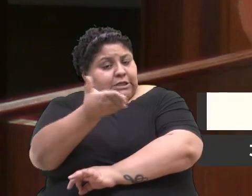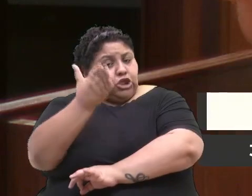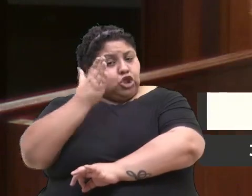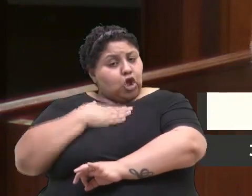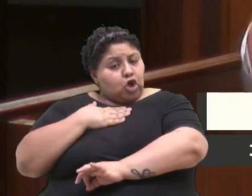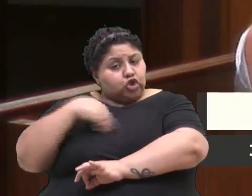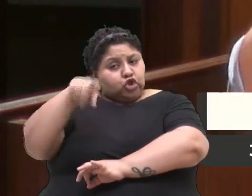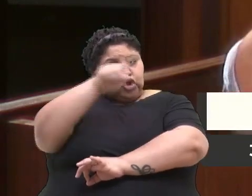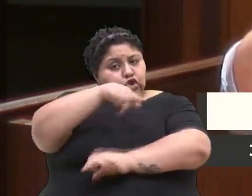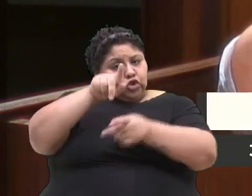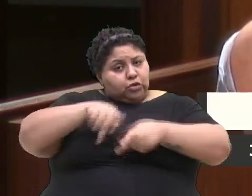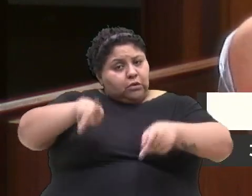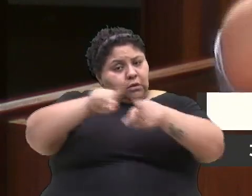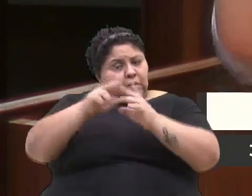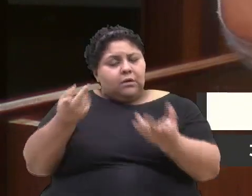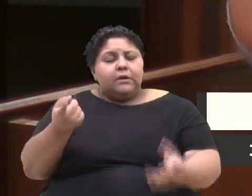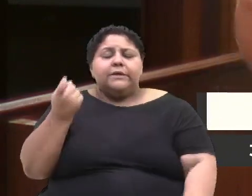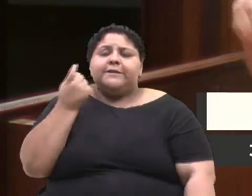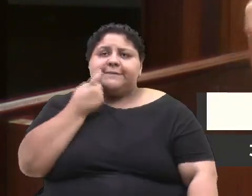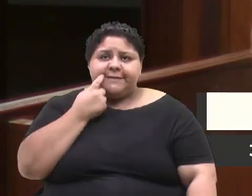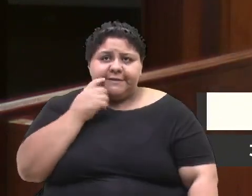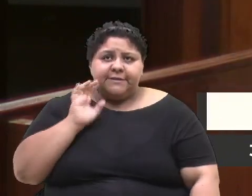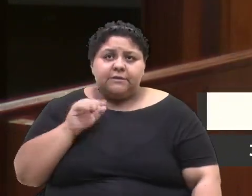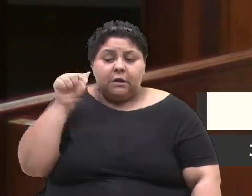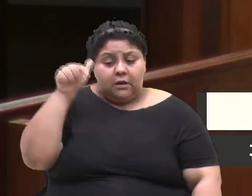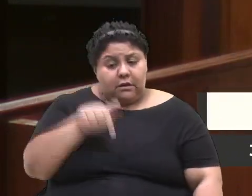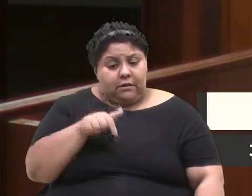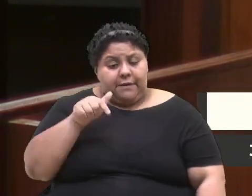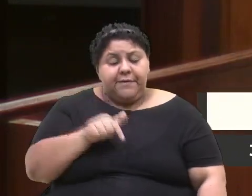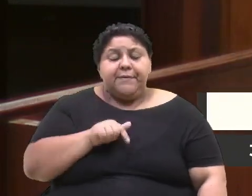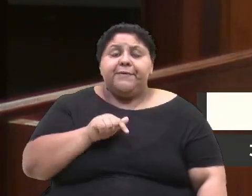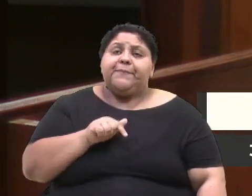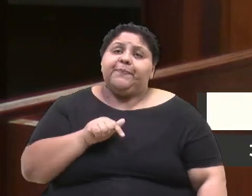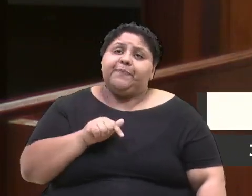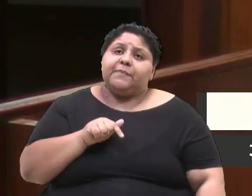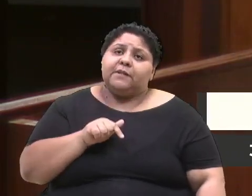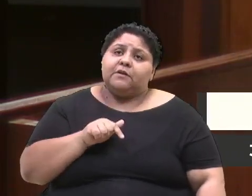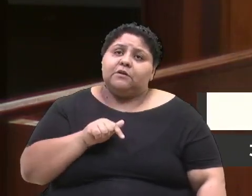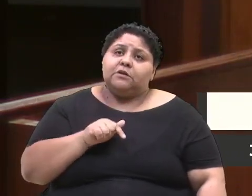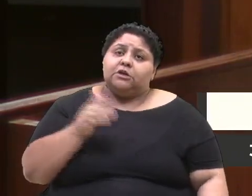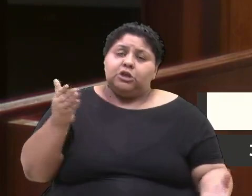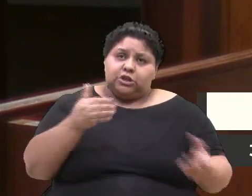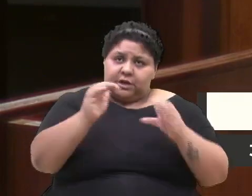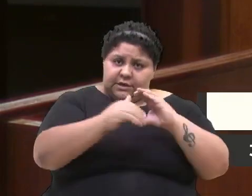O dinheiro é nosso. E sexta-feira, aqui, pelo